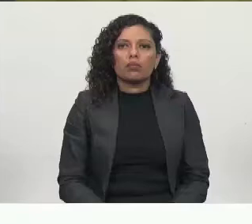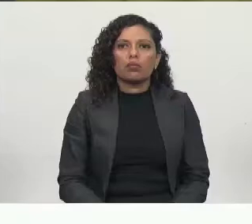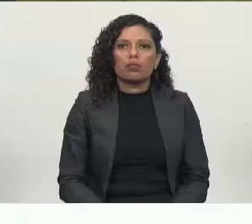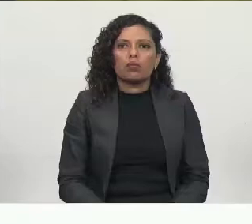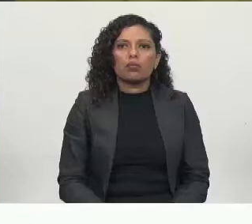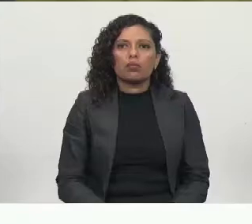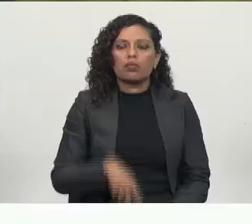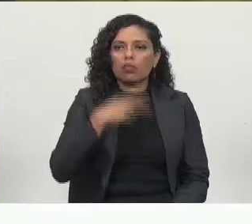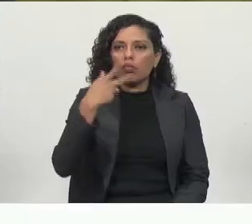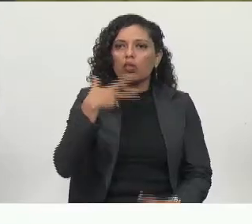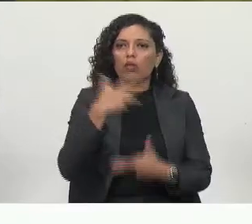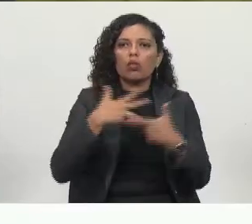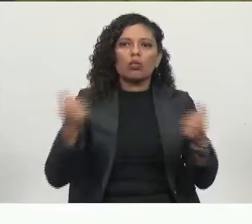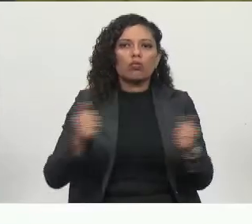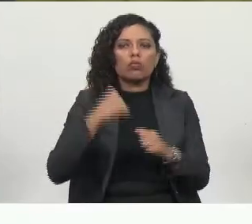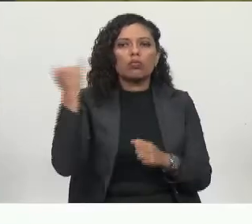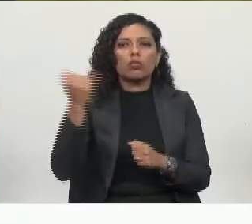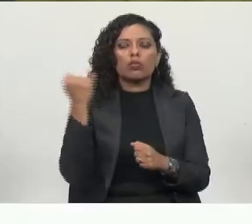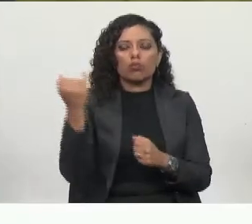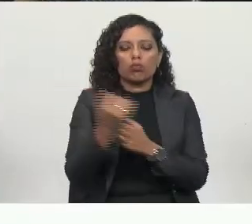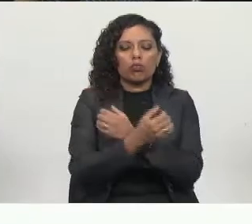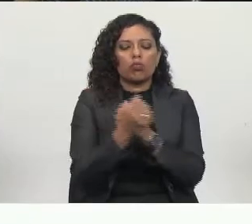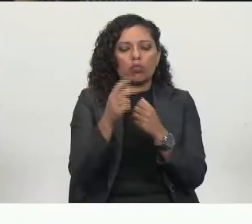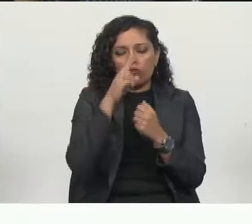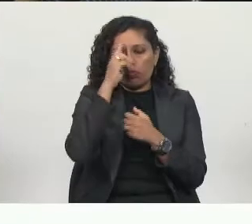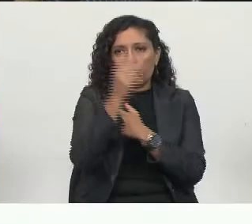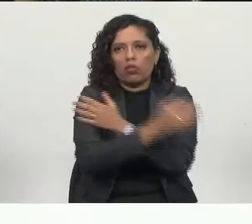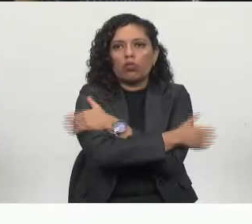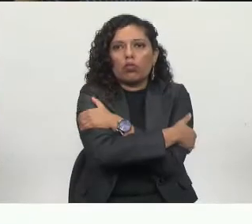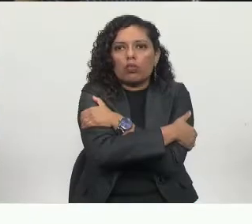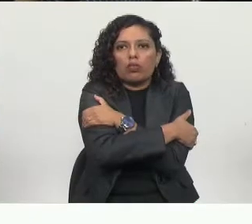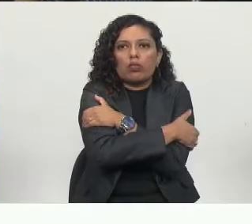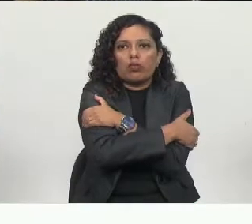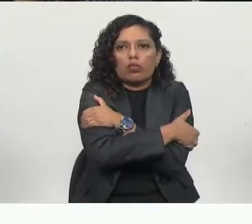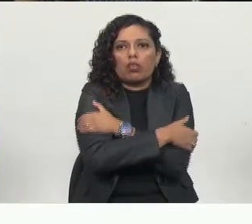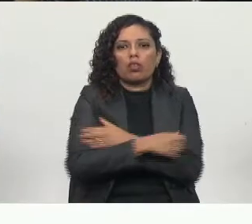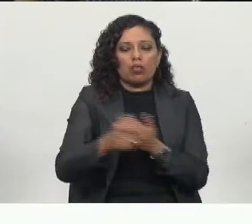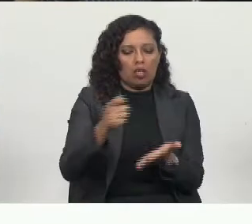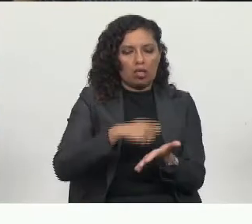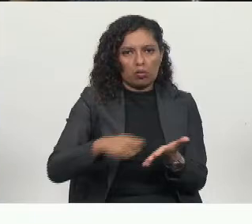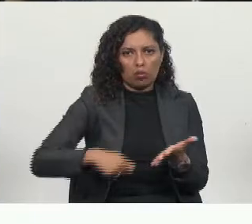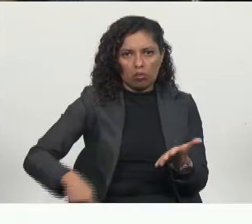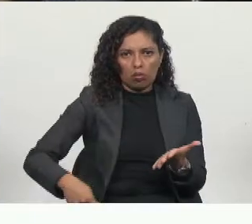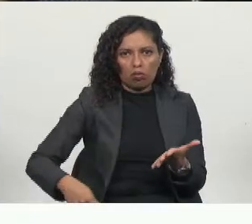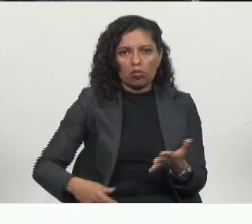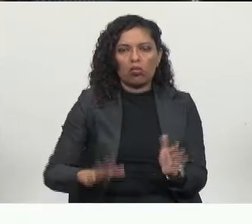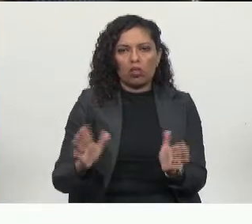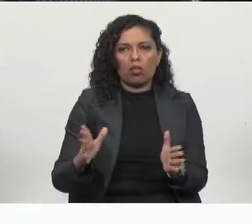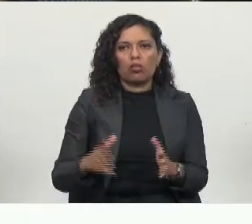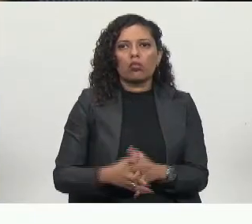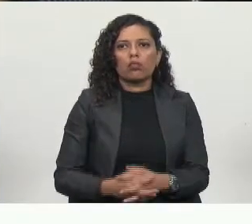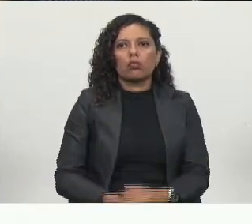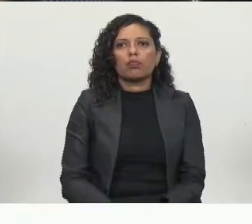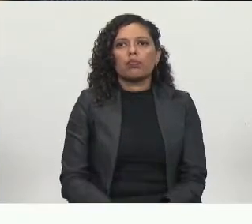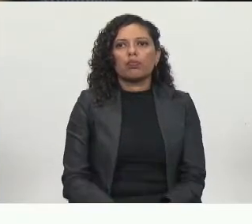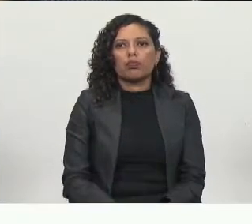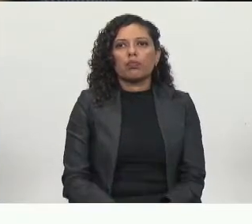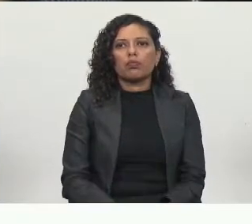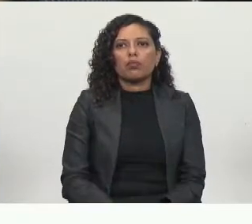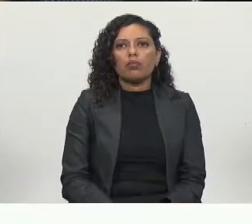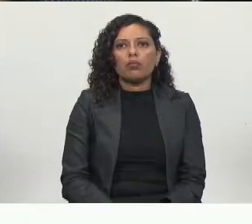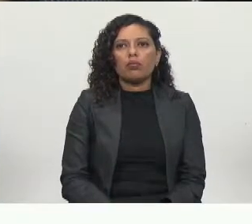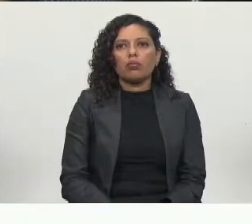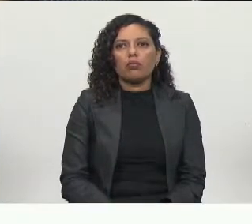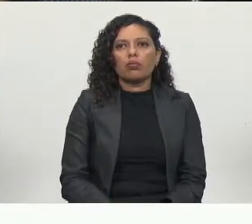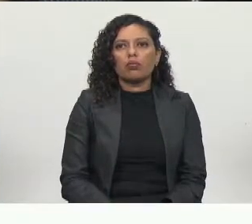Considerações importantíssimas. Forte abraço. Assinou a presença, Bruno? Assinou? Vou deixar ele